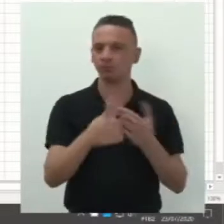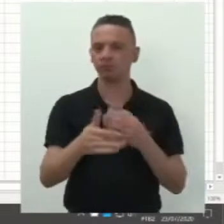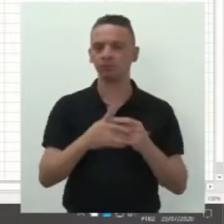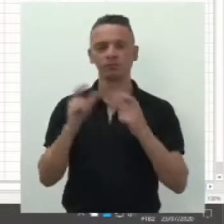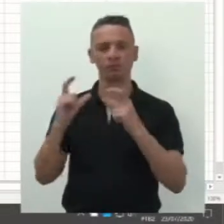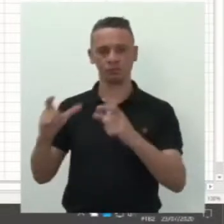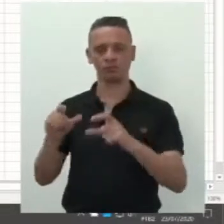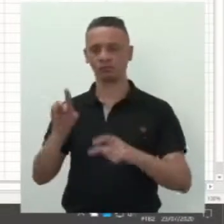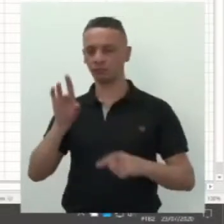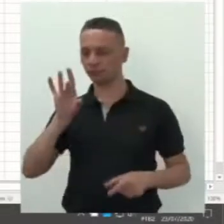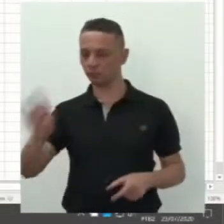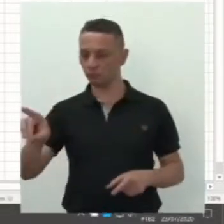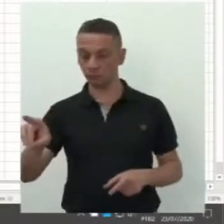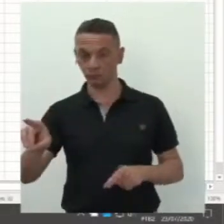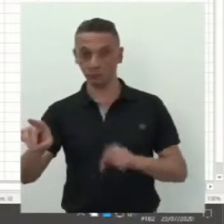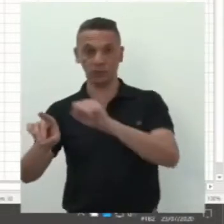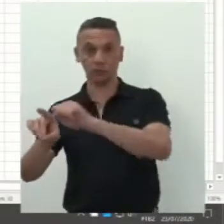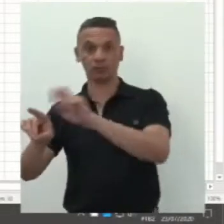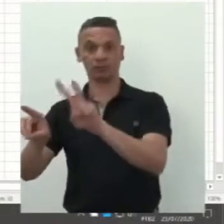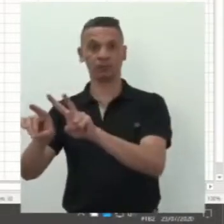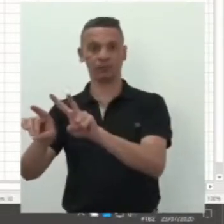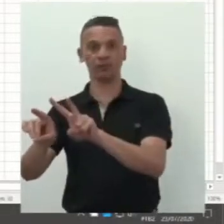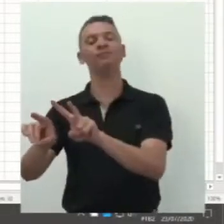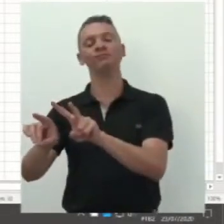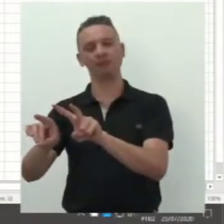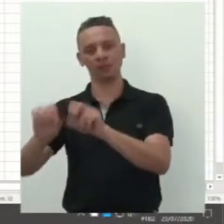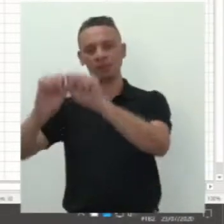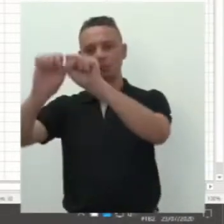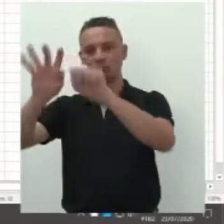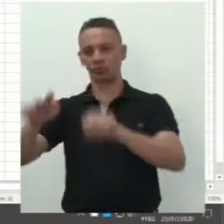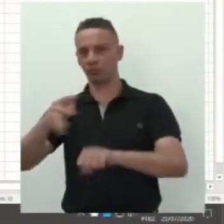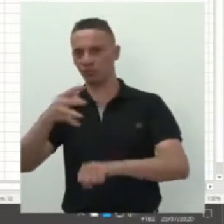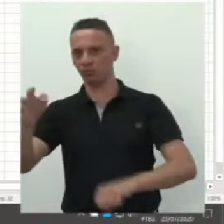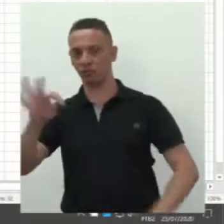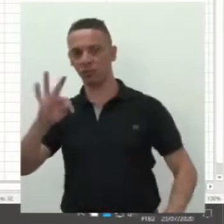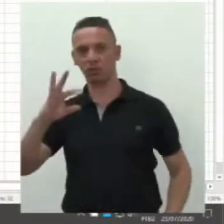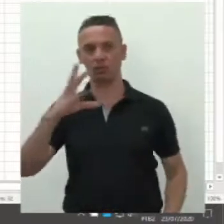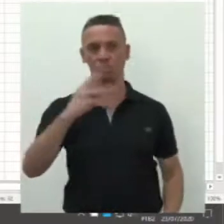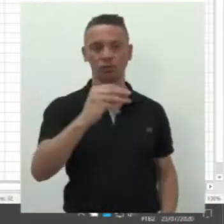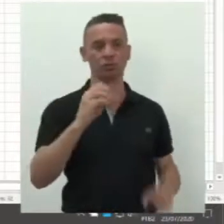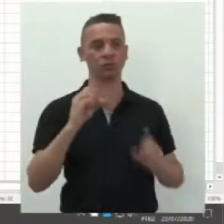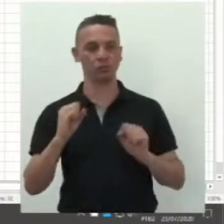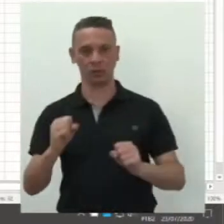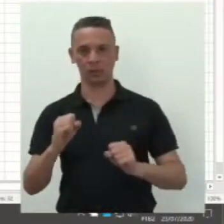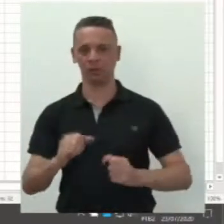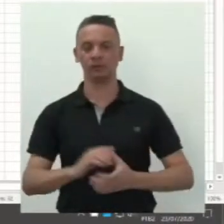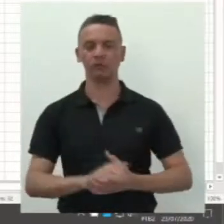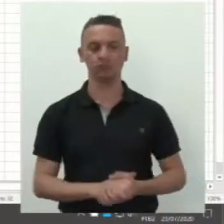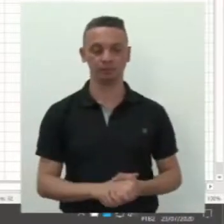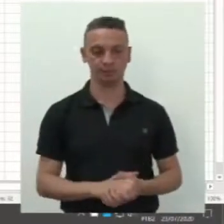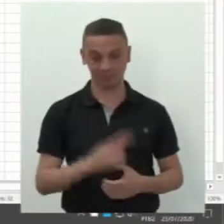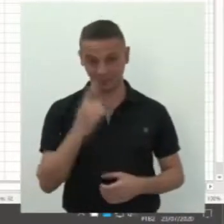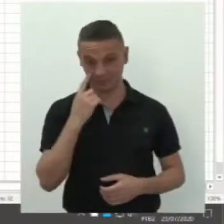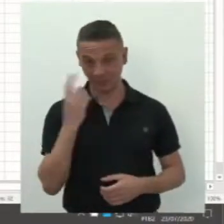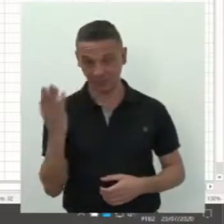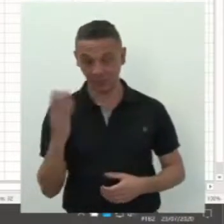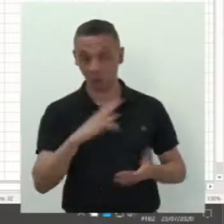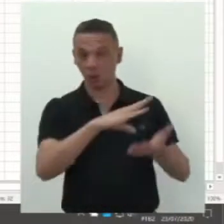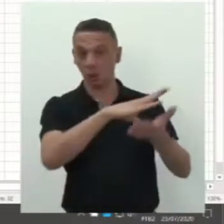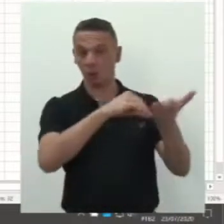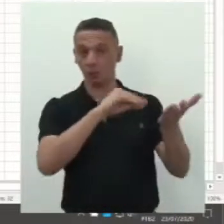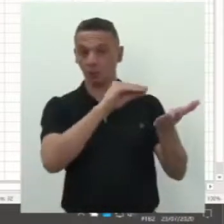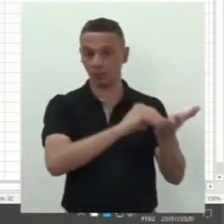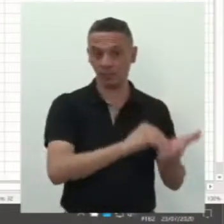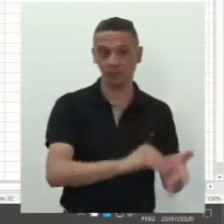um Ctrl V, por exemplo, ele cola todo o meu conjunto de dados, tá? Então, no caso aqui, eu copiei e